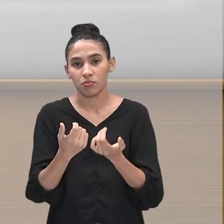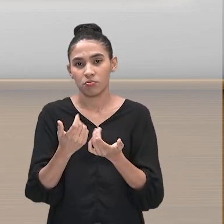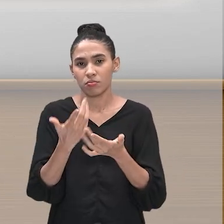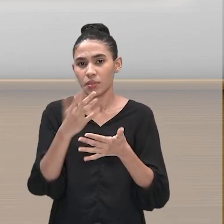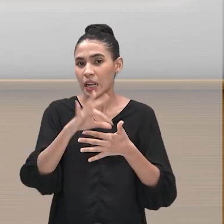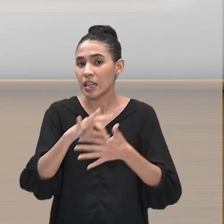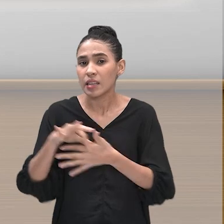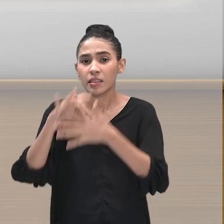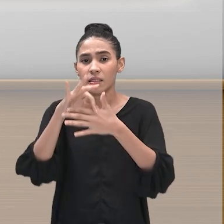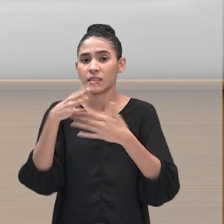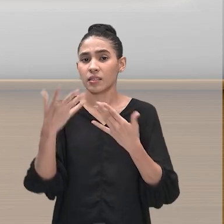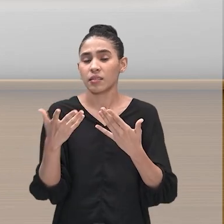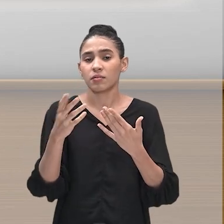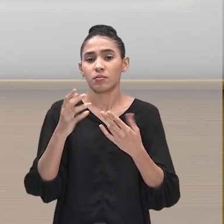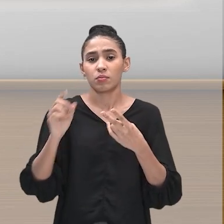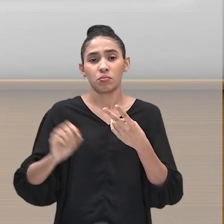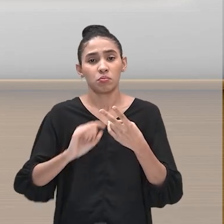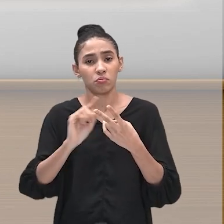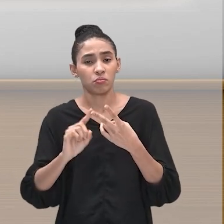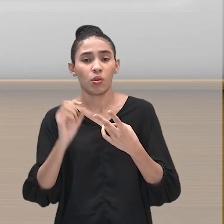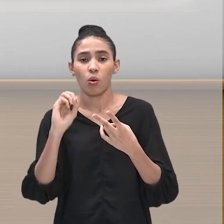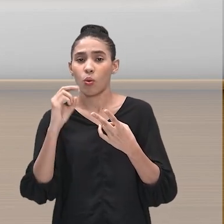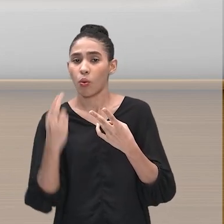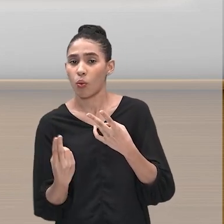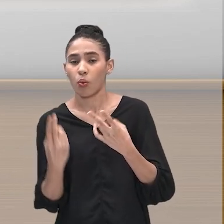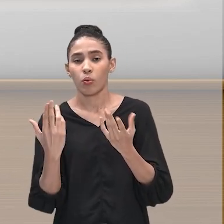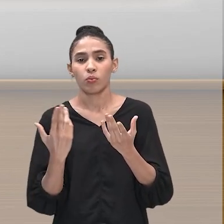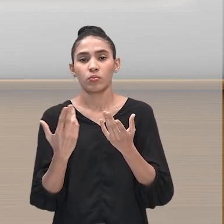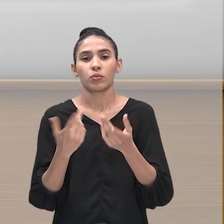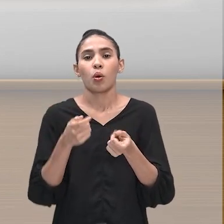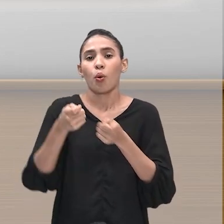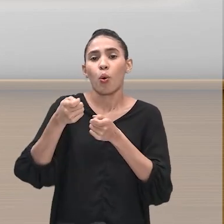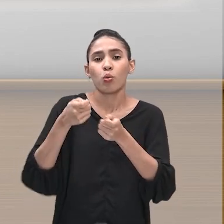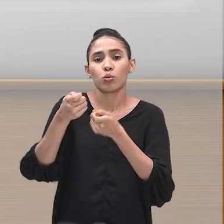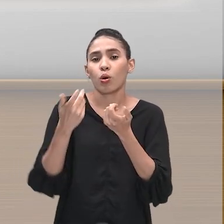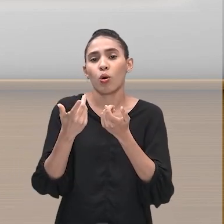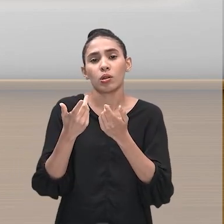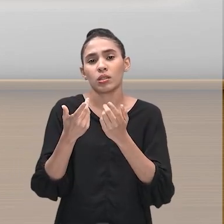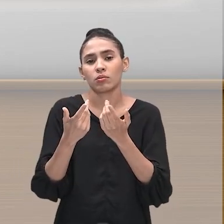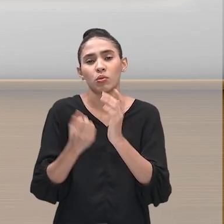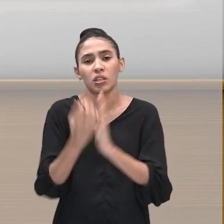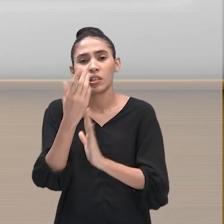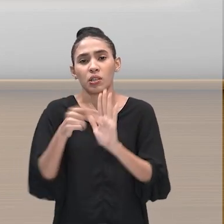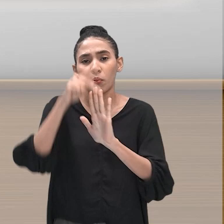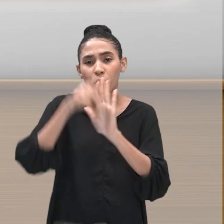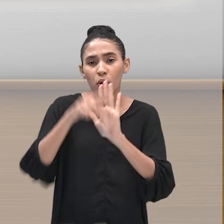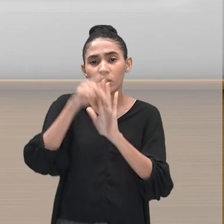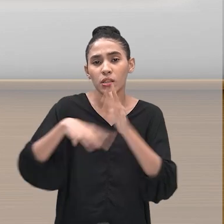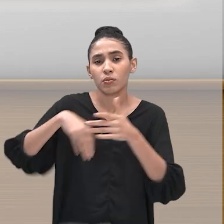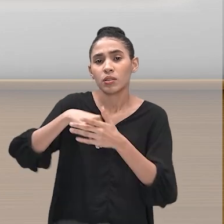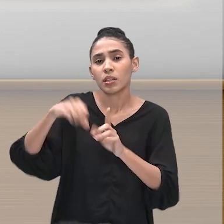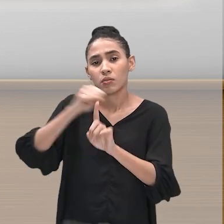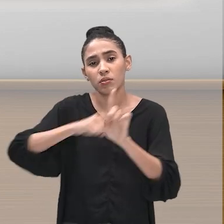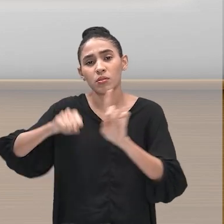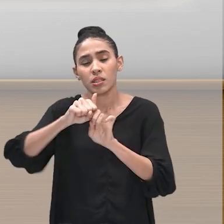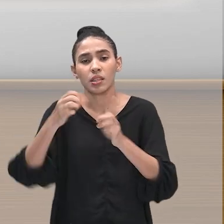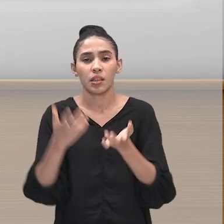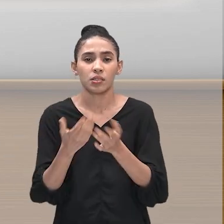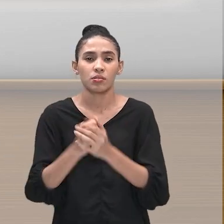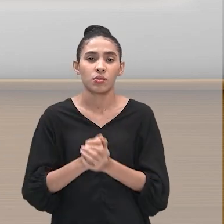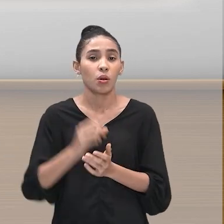sua comunidade, né? ou comanda algum projeto aí dentro da sua comunidade, da sua associação, ou